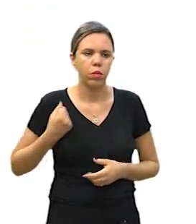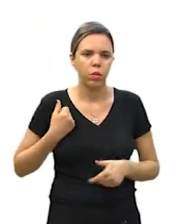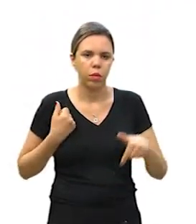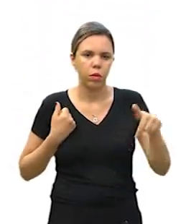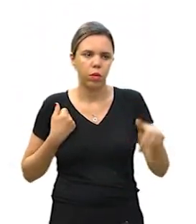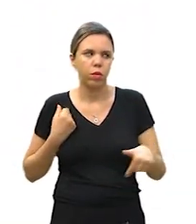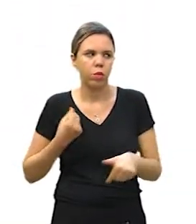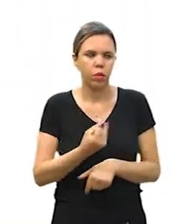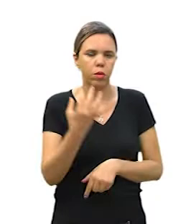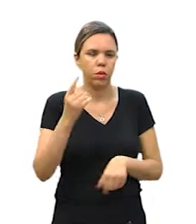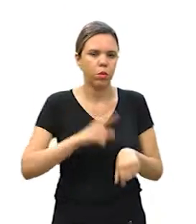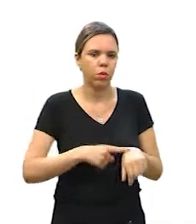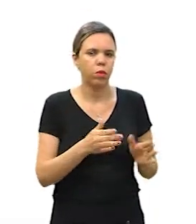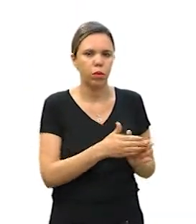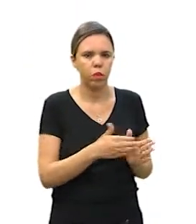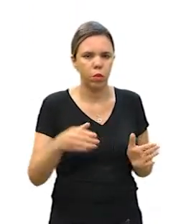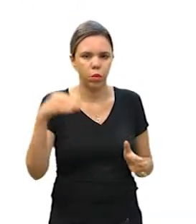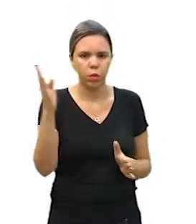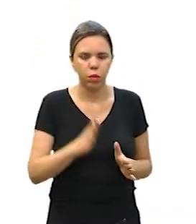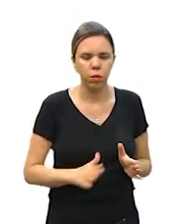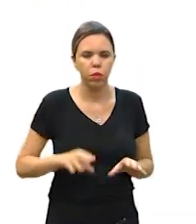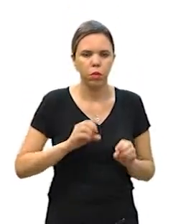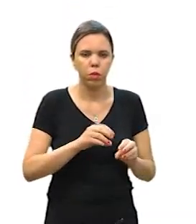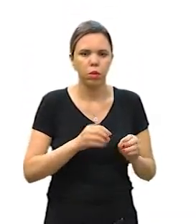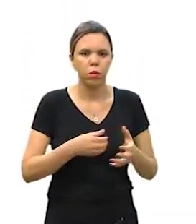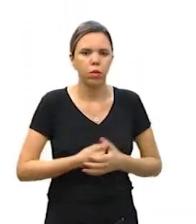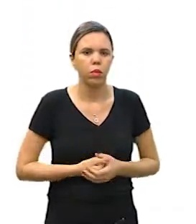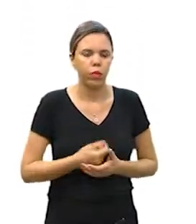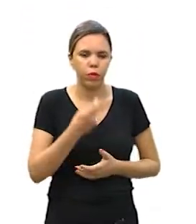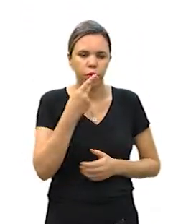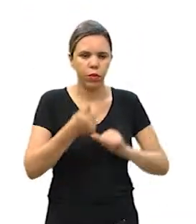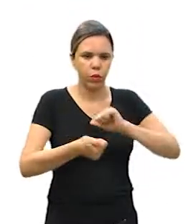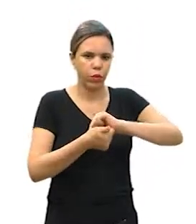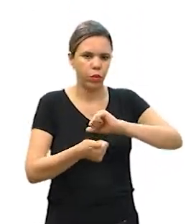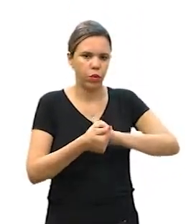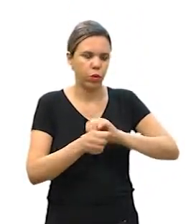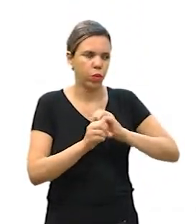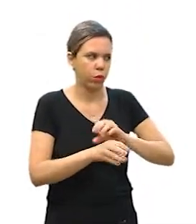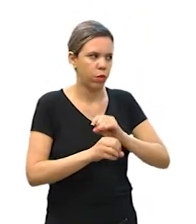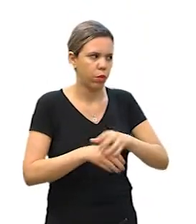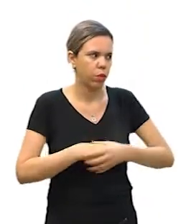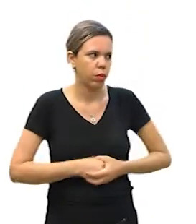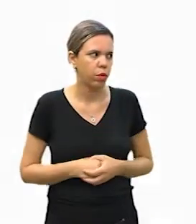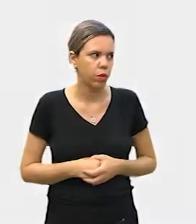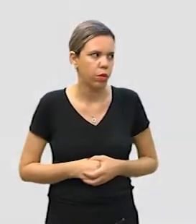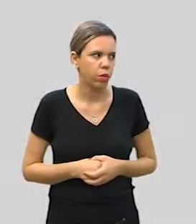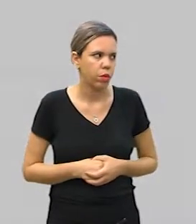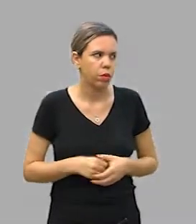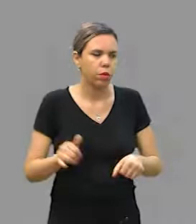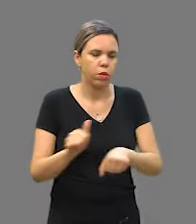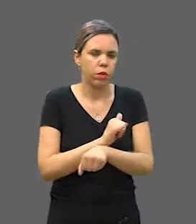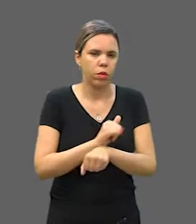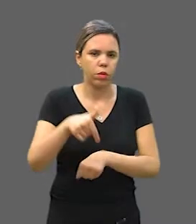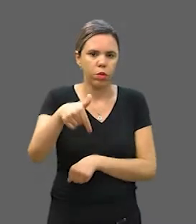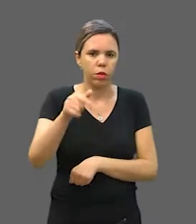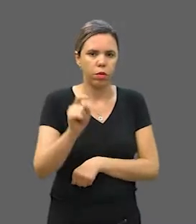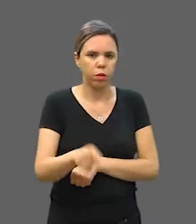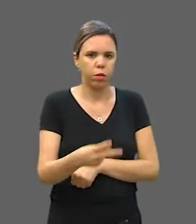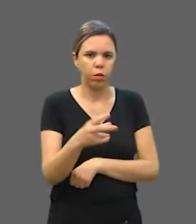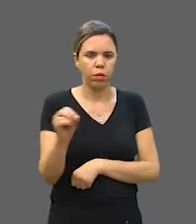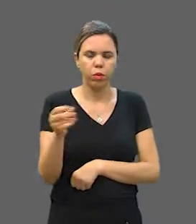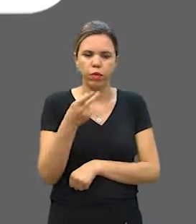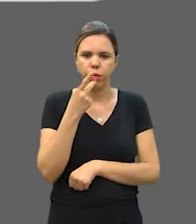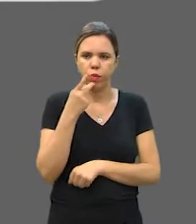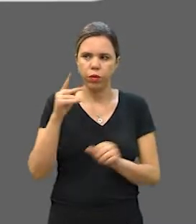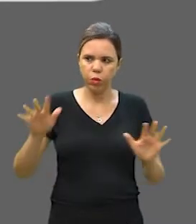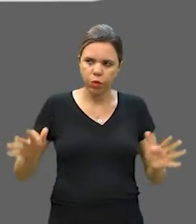7, e olha quanto tempo já tem o Plano Nacional de Educação, que fala da qualidade da educação. Na estratégia 7.20